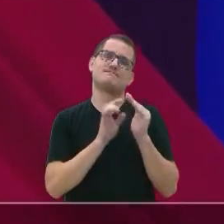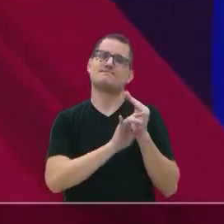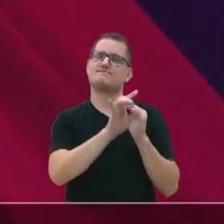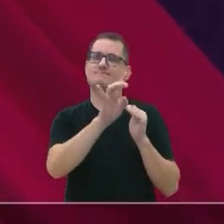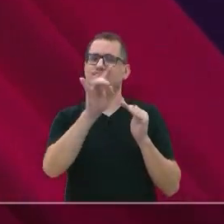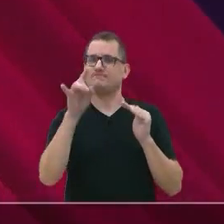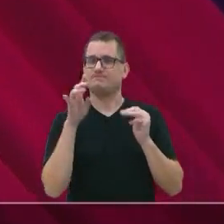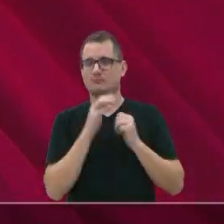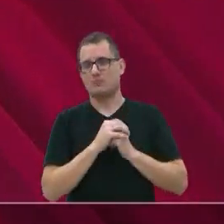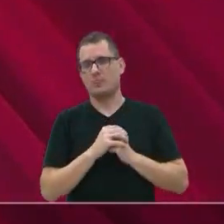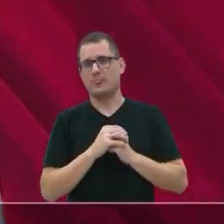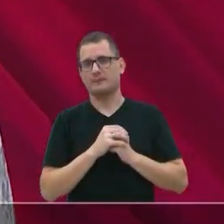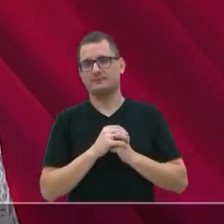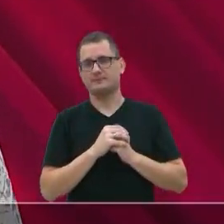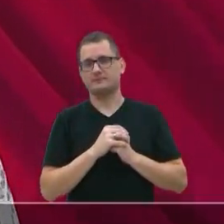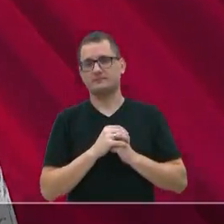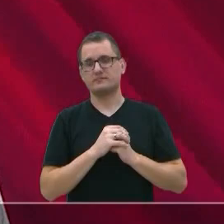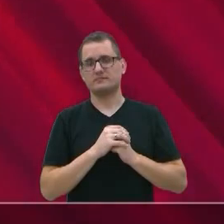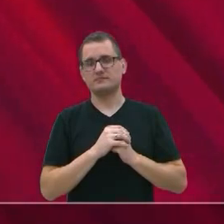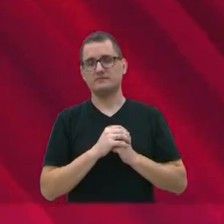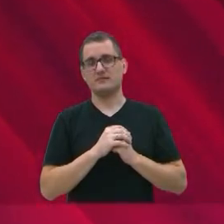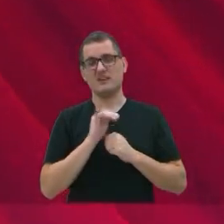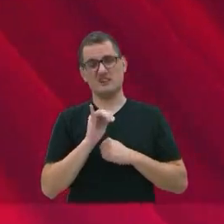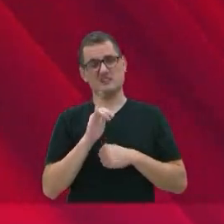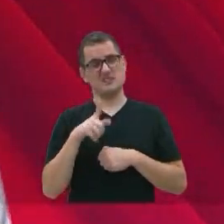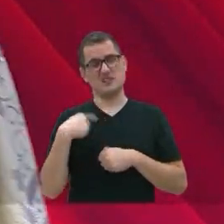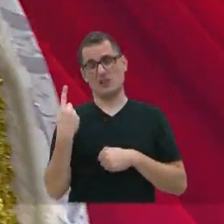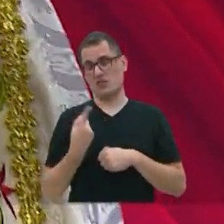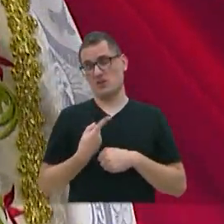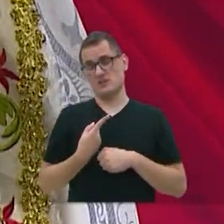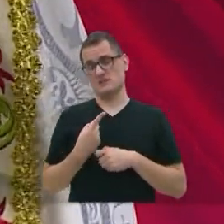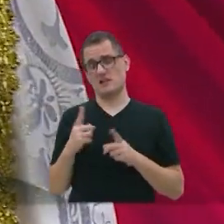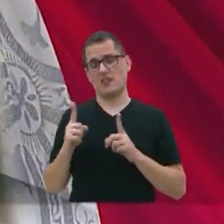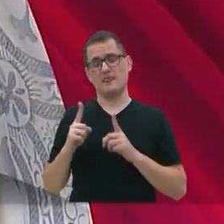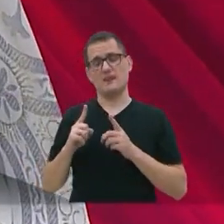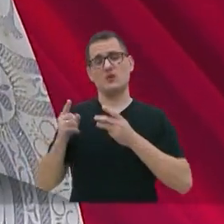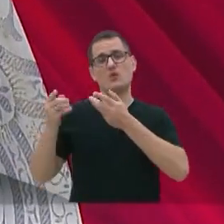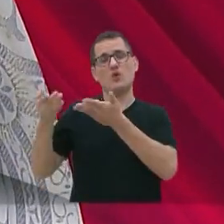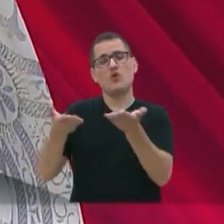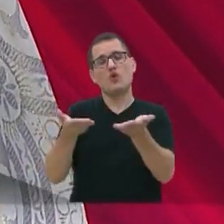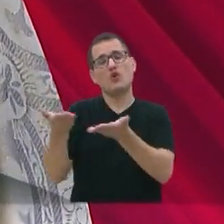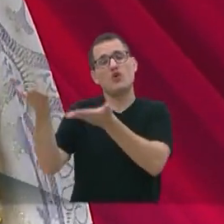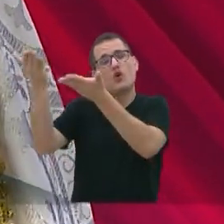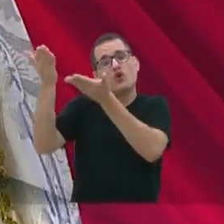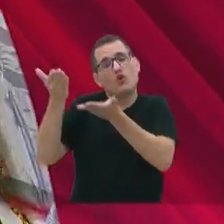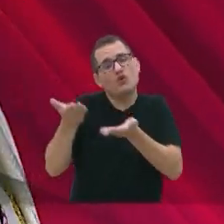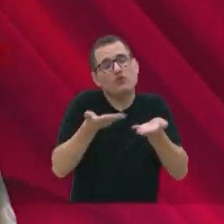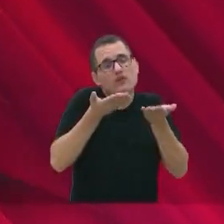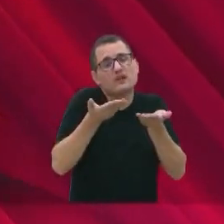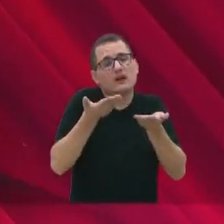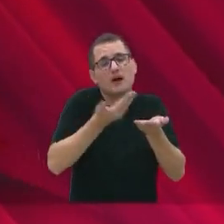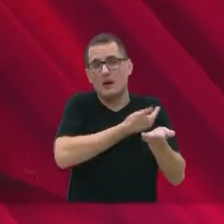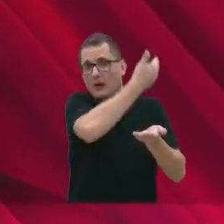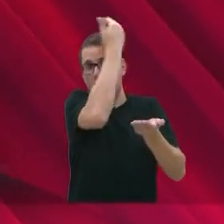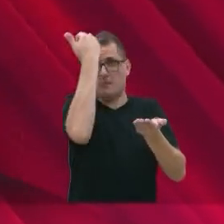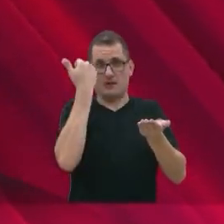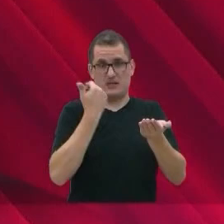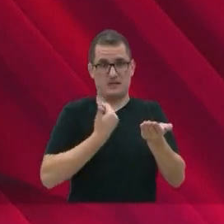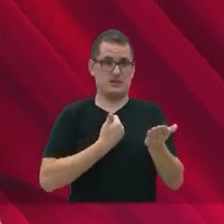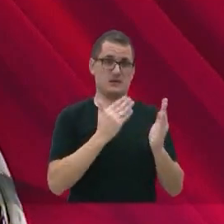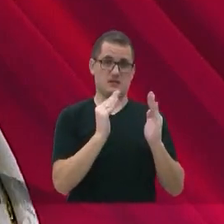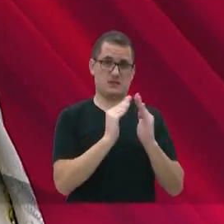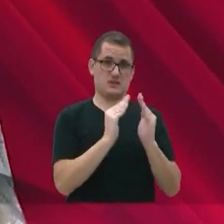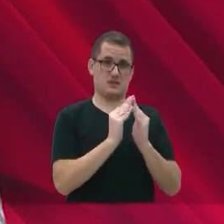Se nós não convidarmos Maria, se nós não